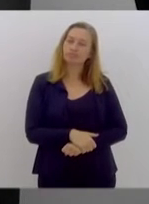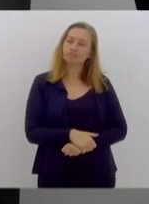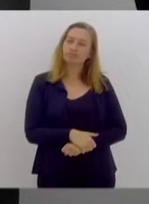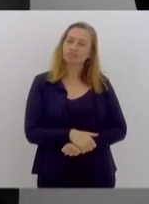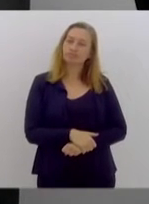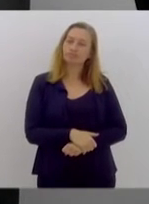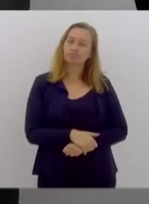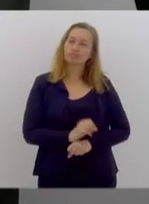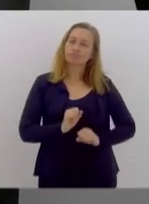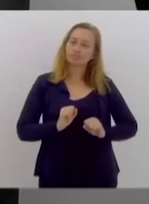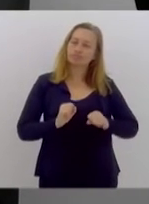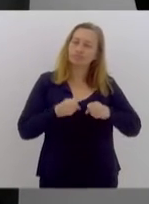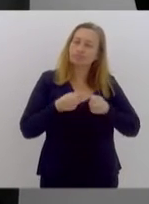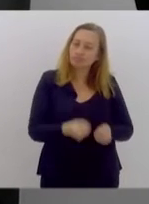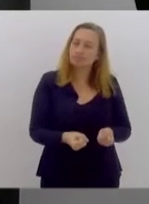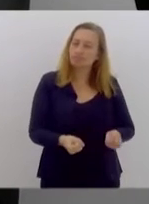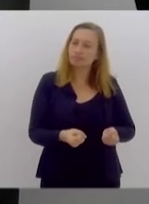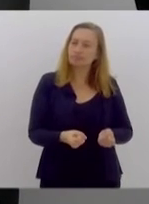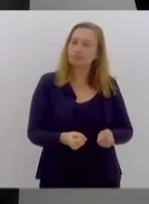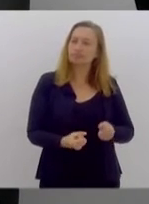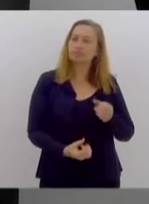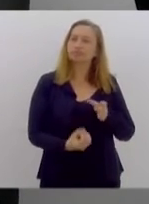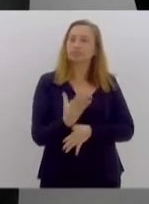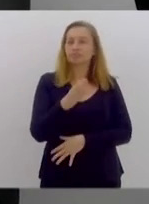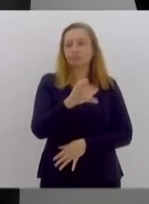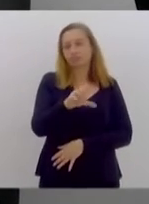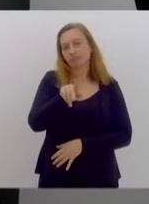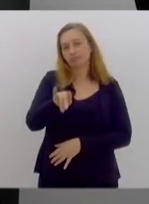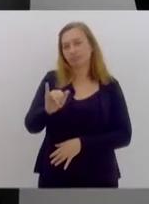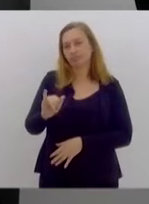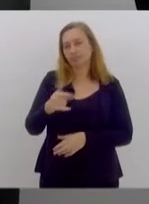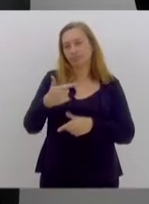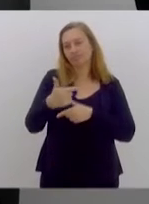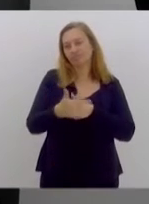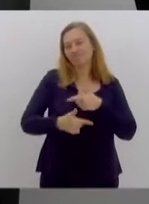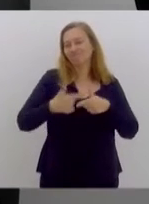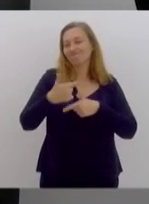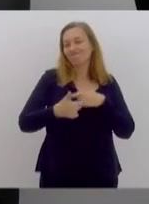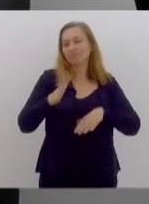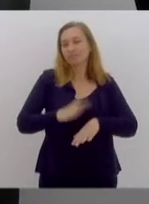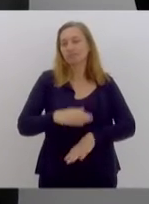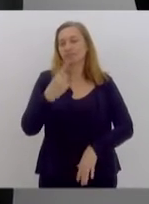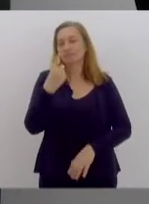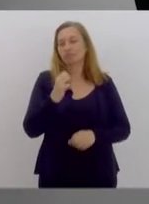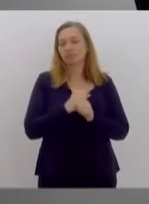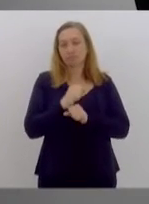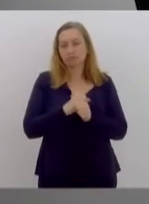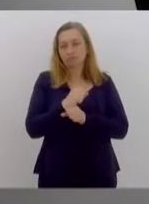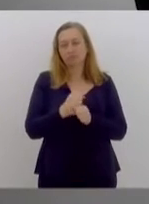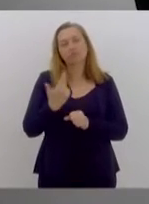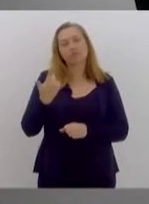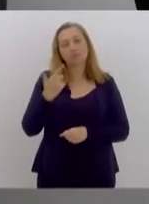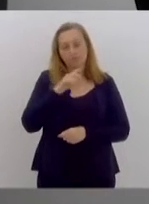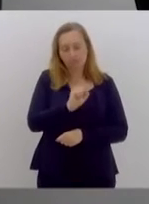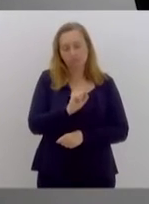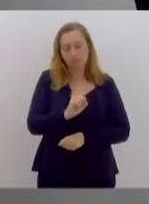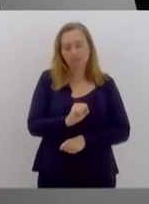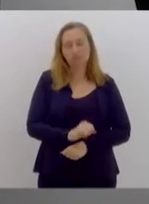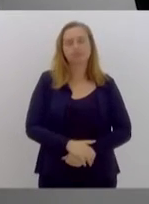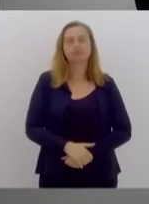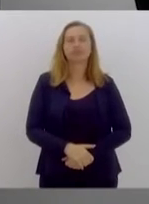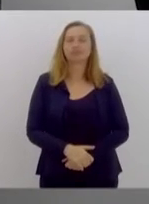apresente CPI foi uma luta de mais de um ano para que isso pudesse vir